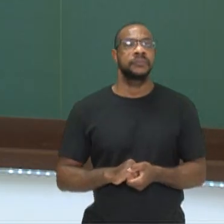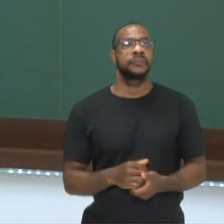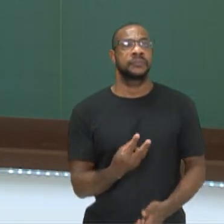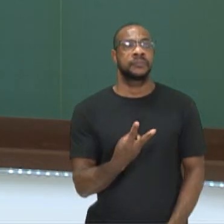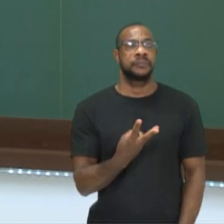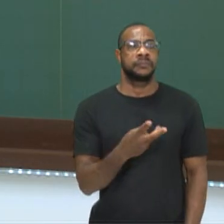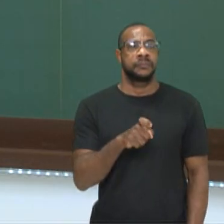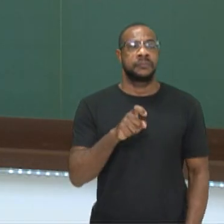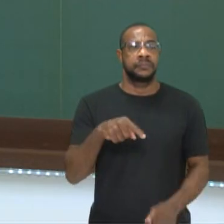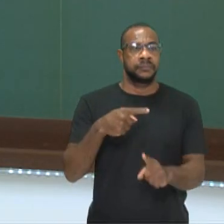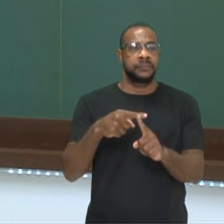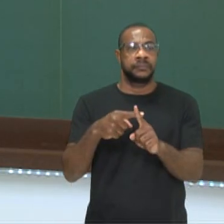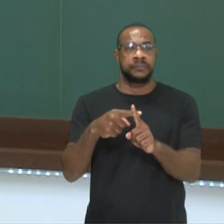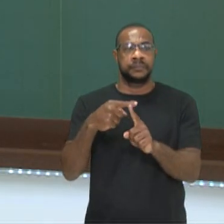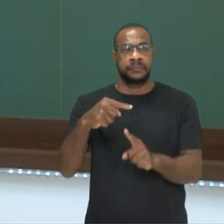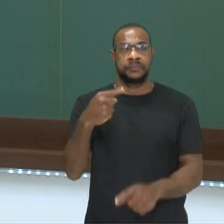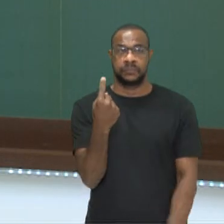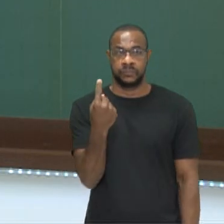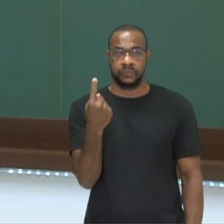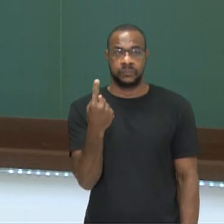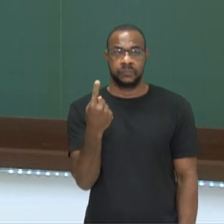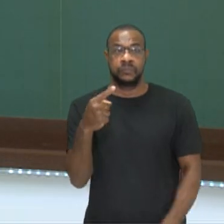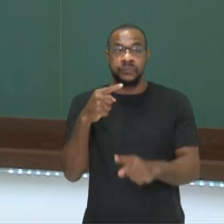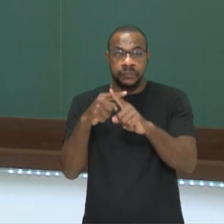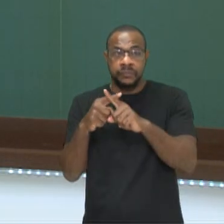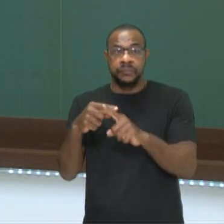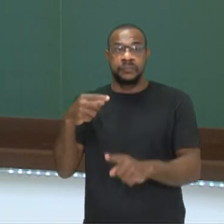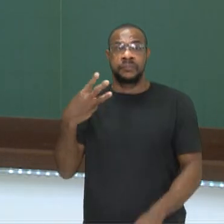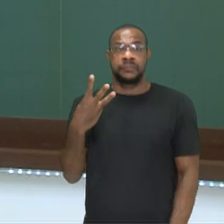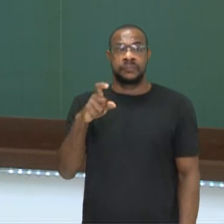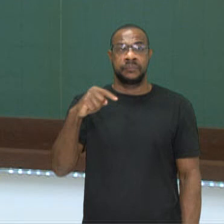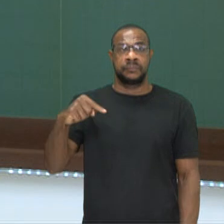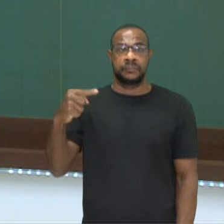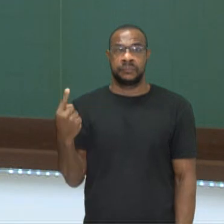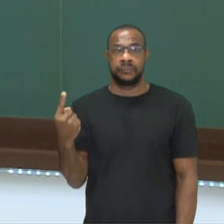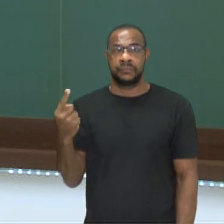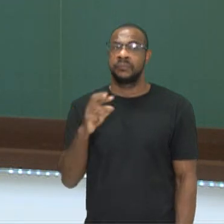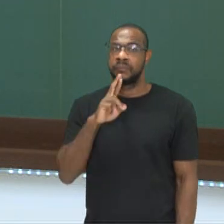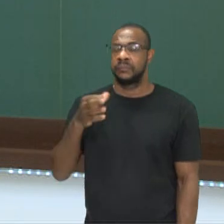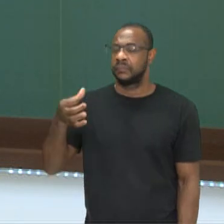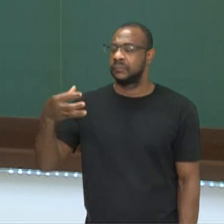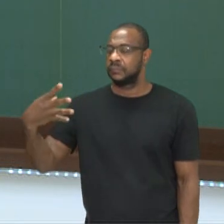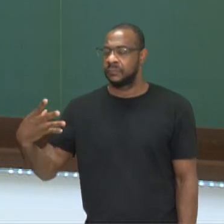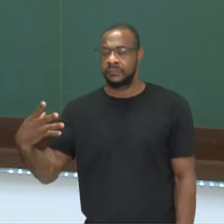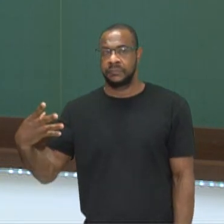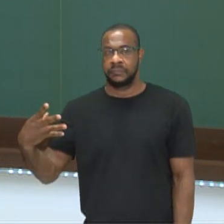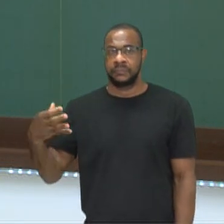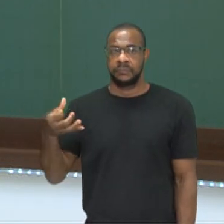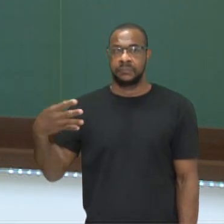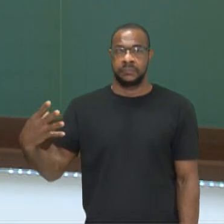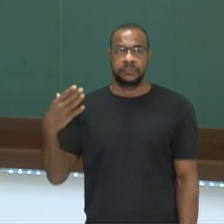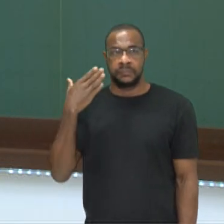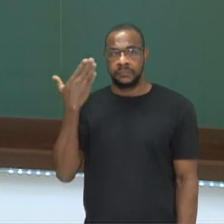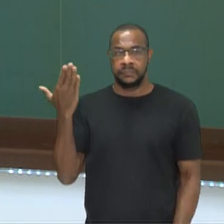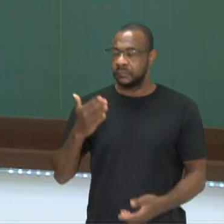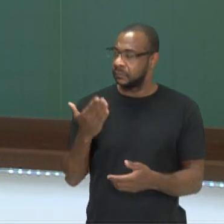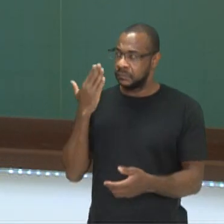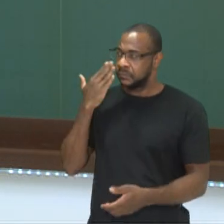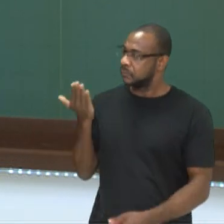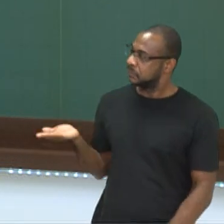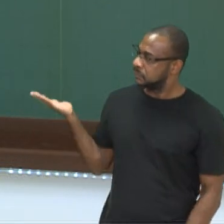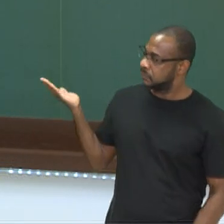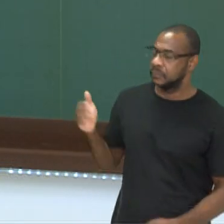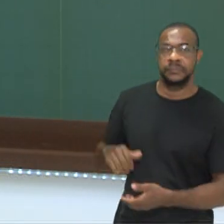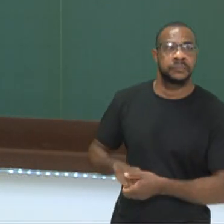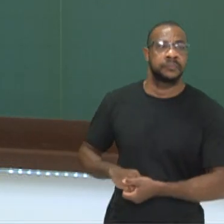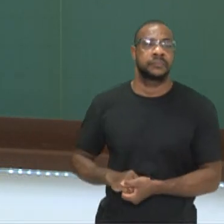1 vezes o 3x menos 1. E eu já tenho o resultado da área, 64. Então, na verdade, aqui você poderia usar até o produto